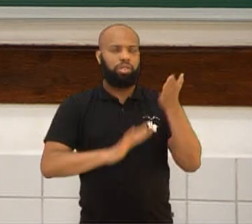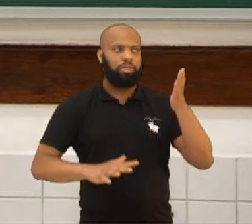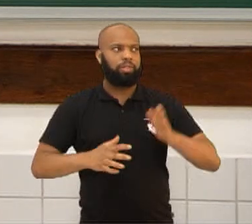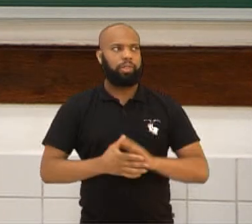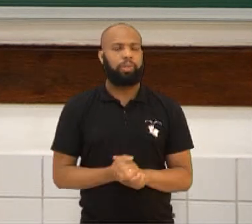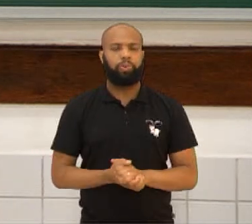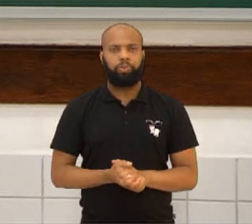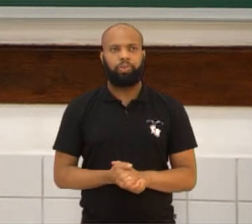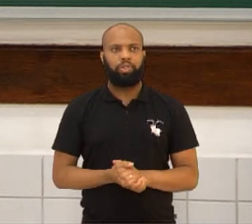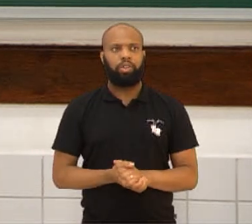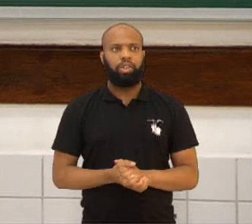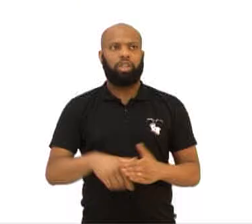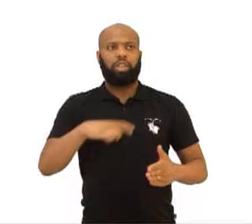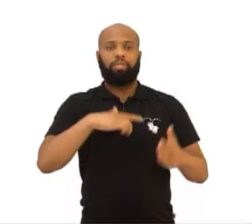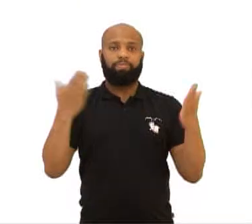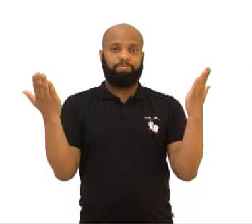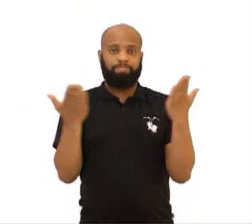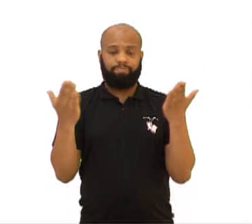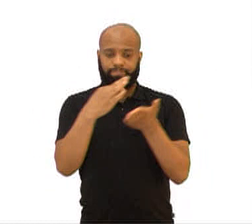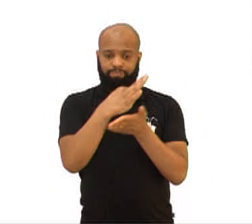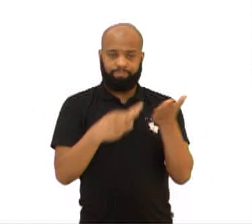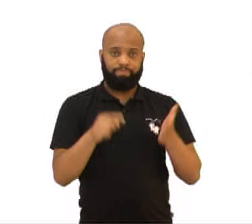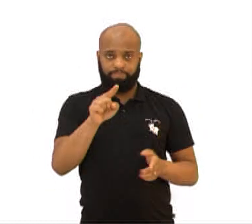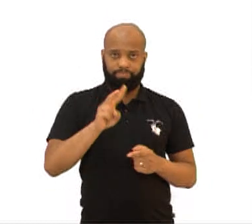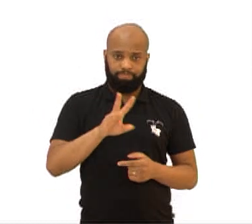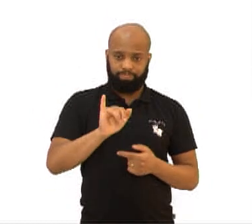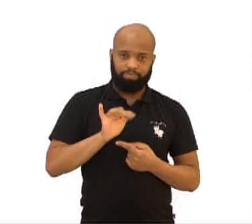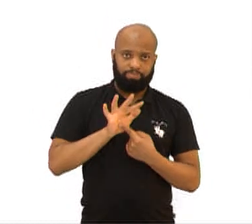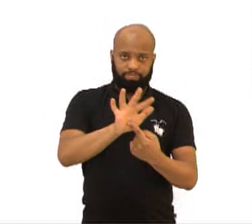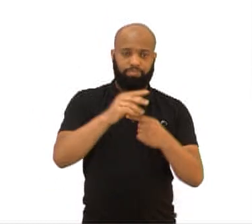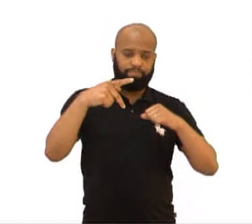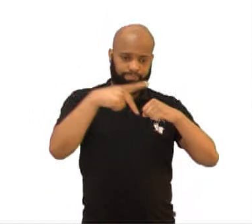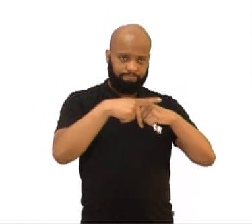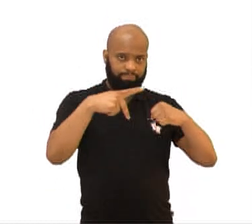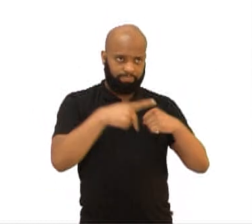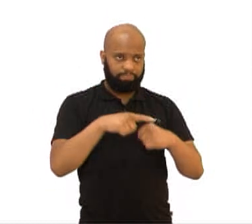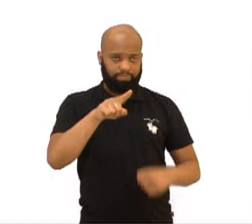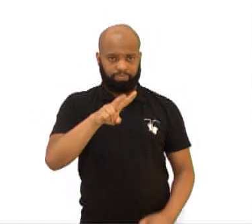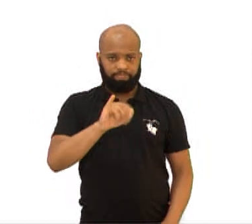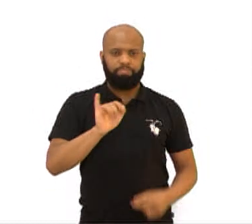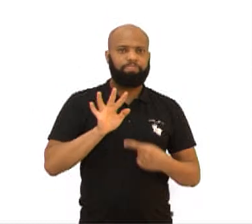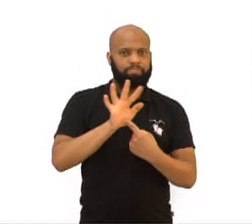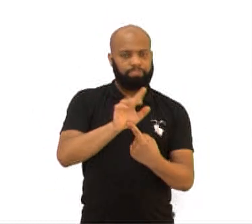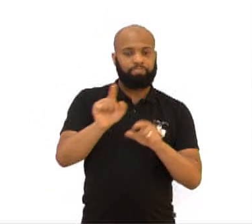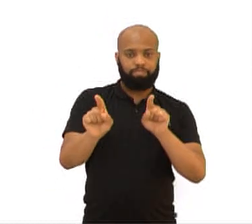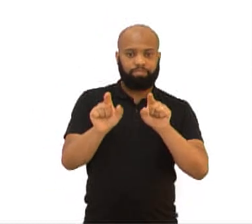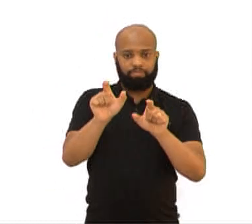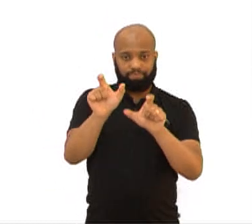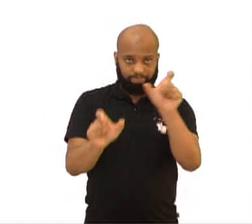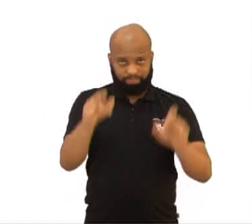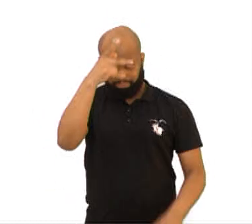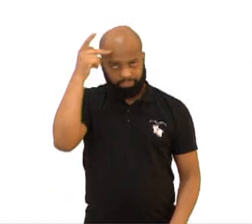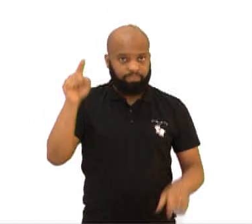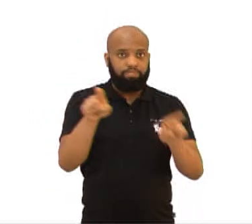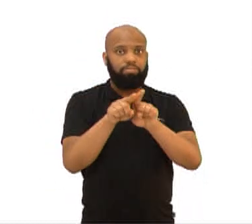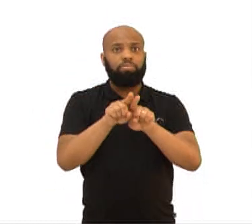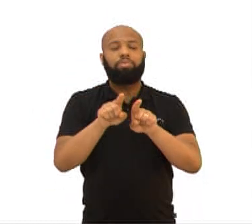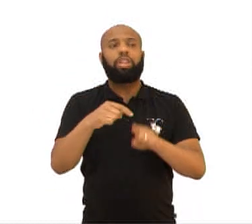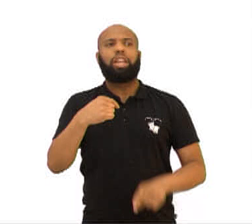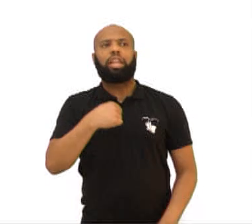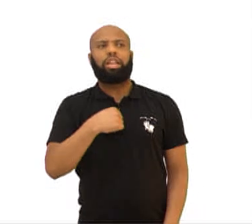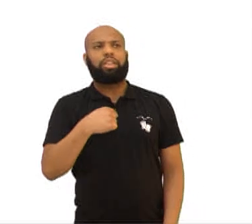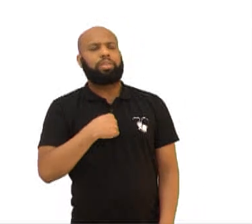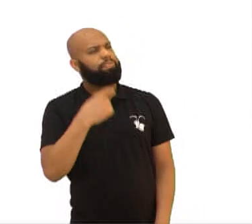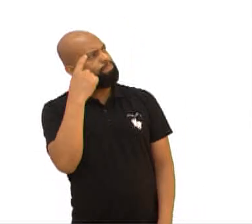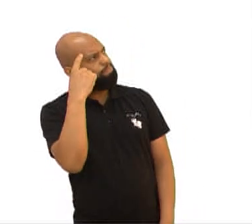exercíciozinho. No trecho abaixo, indique o pronome do caso oblíquo e a pessoa do discurso. No entanto, cogitei